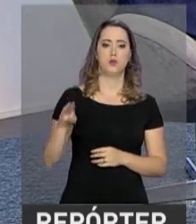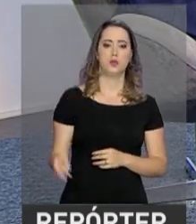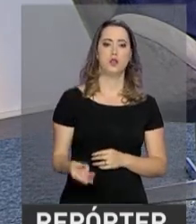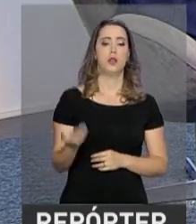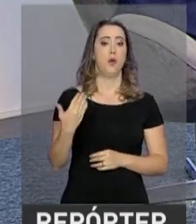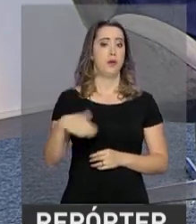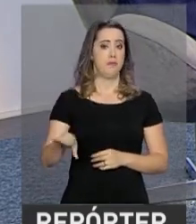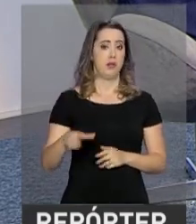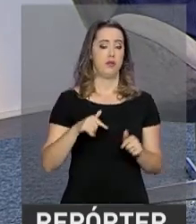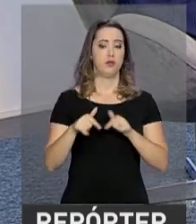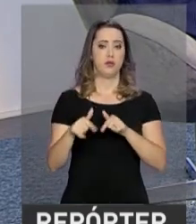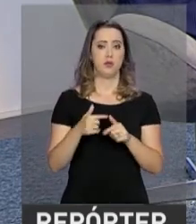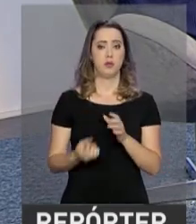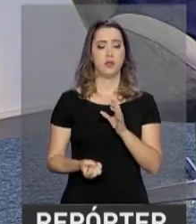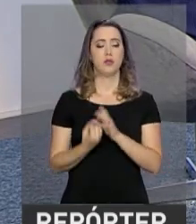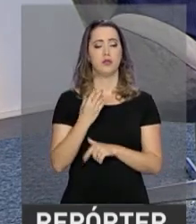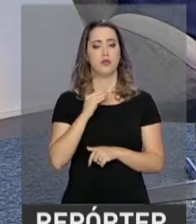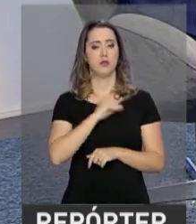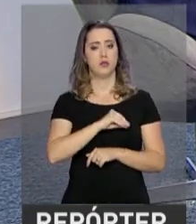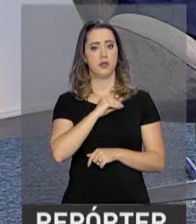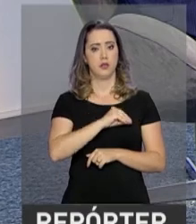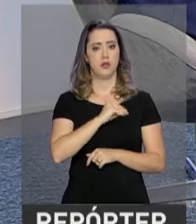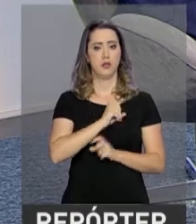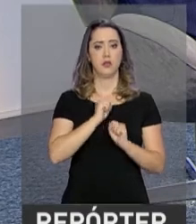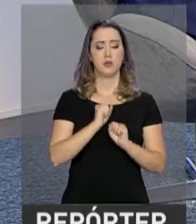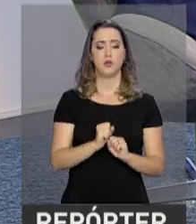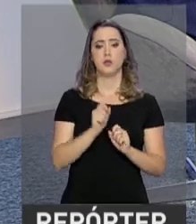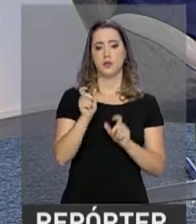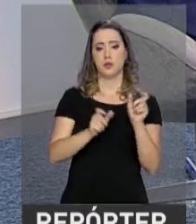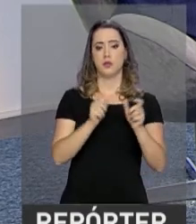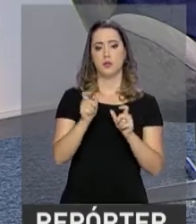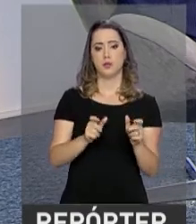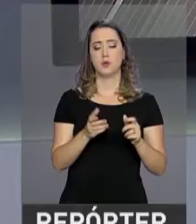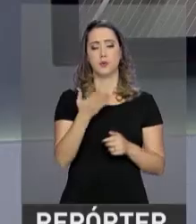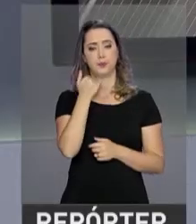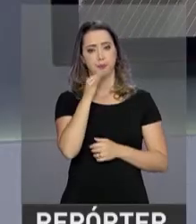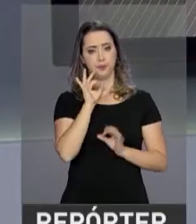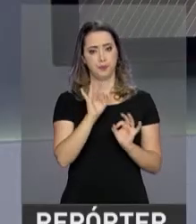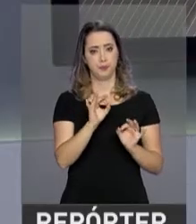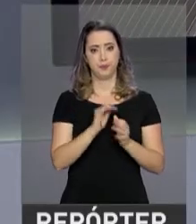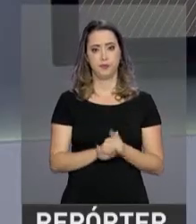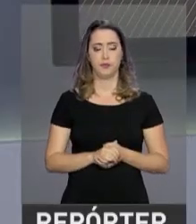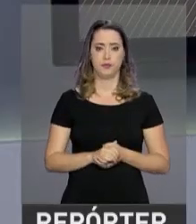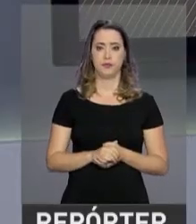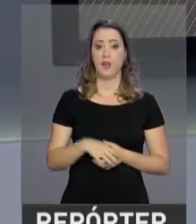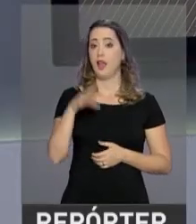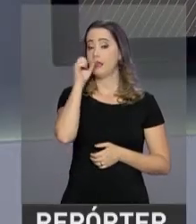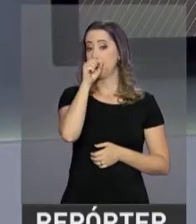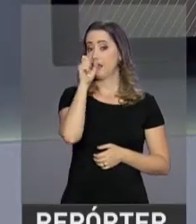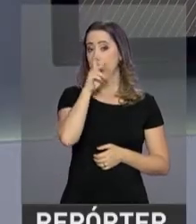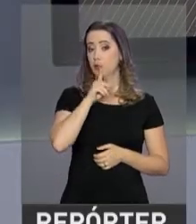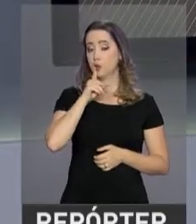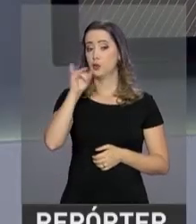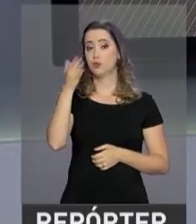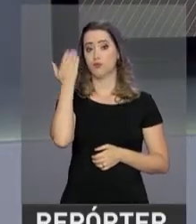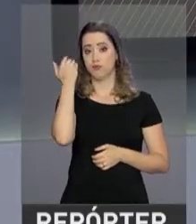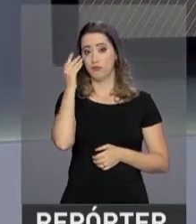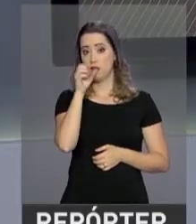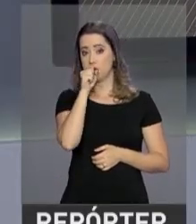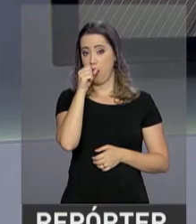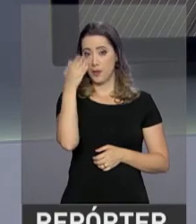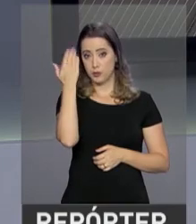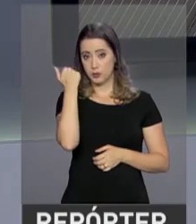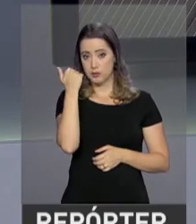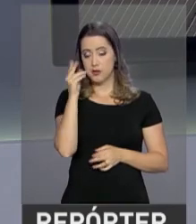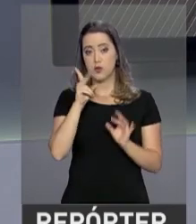gerando renda e levanta a possibilidade do brasileiro colocar a comida na mesa sábado foi dia de vacinação contra a gripe